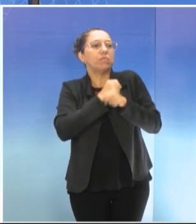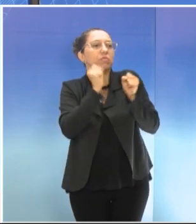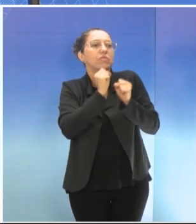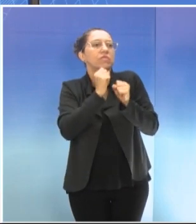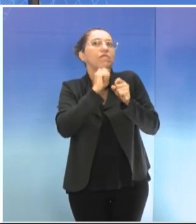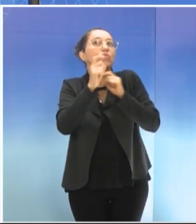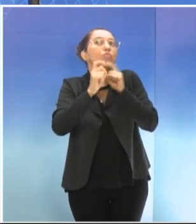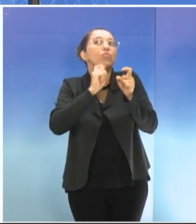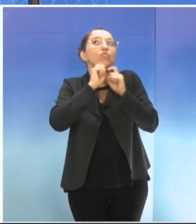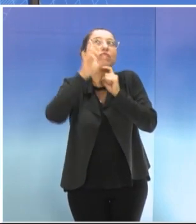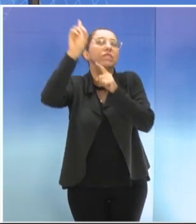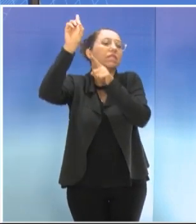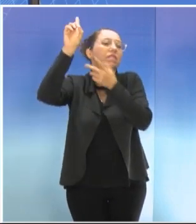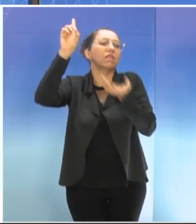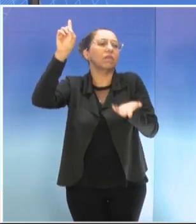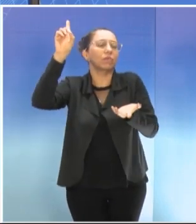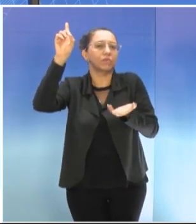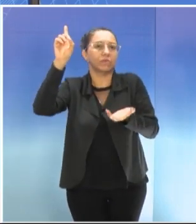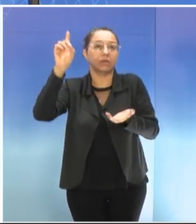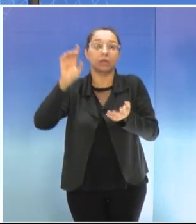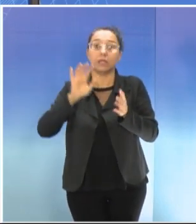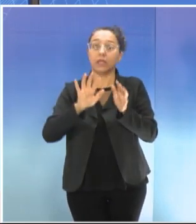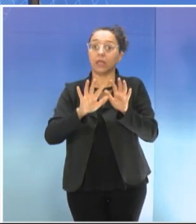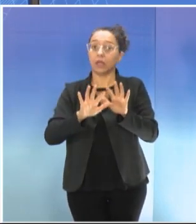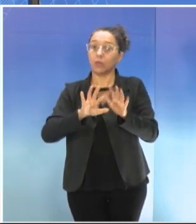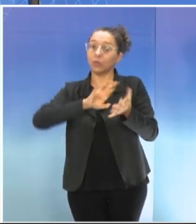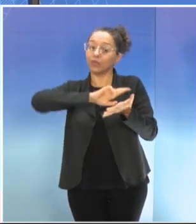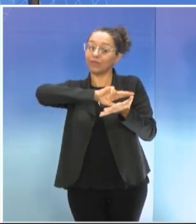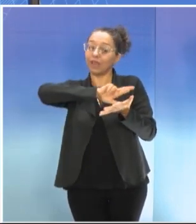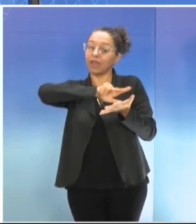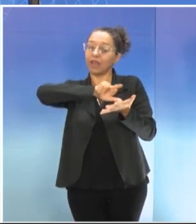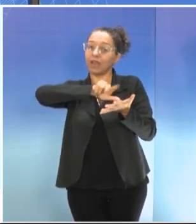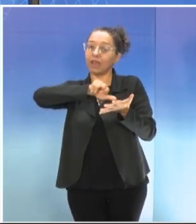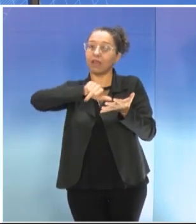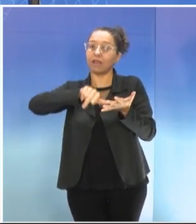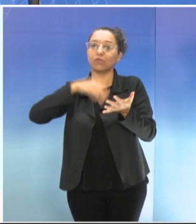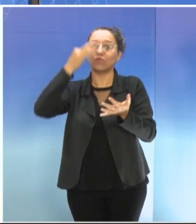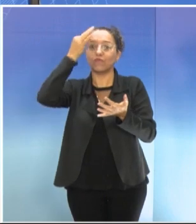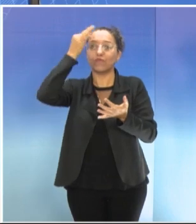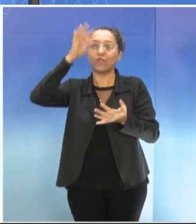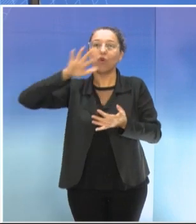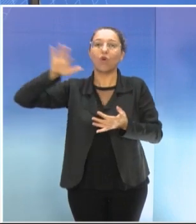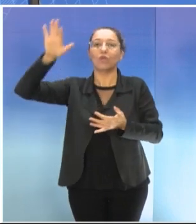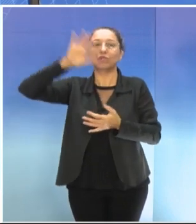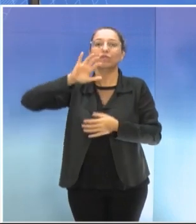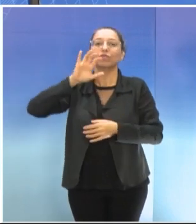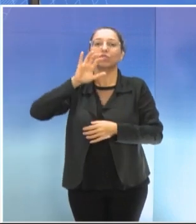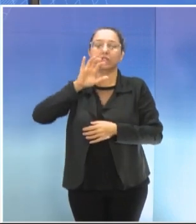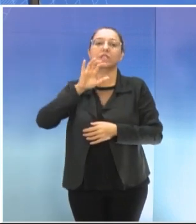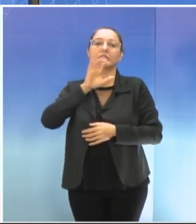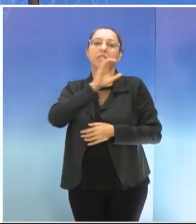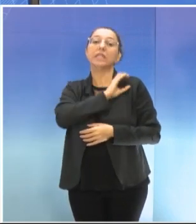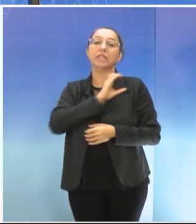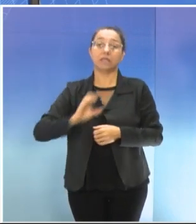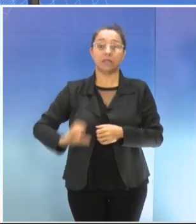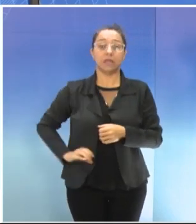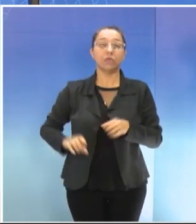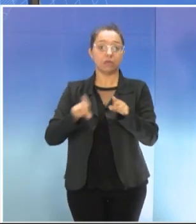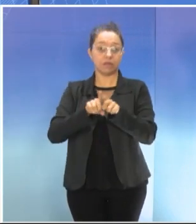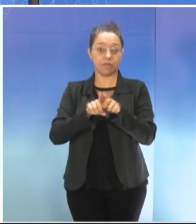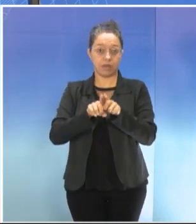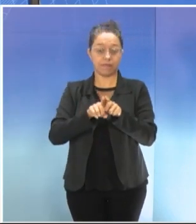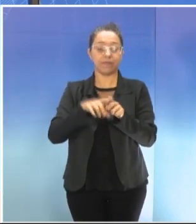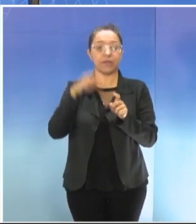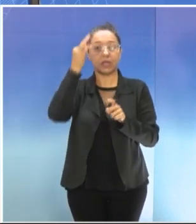não posso duvidar de Deus. Nesse sentido, vale lembrar que existem vários filósofos cristãos,